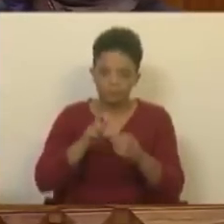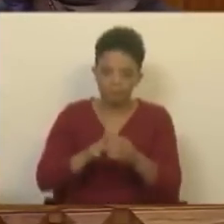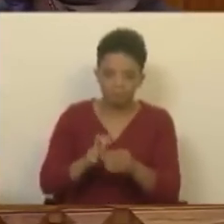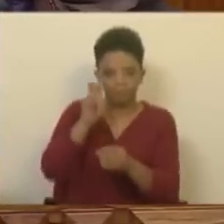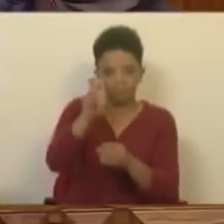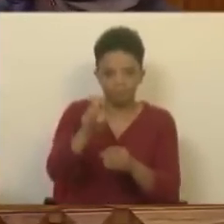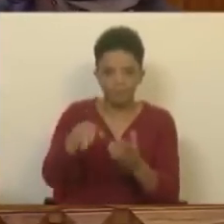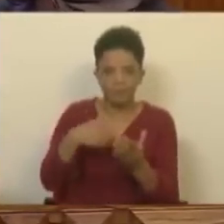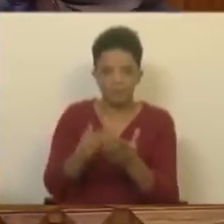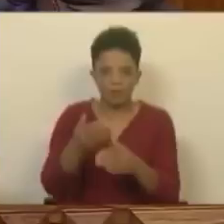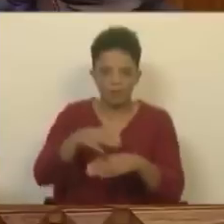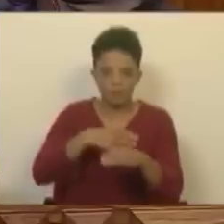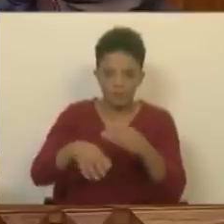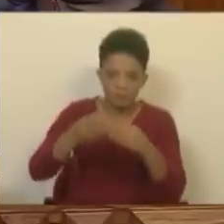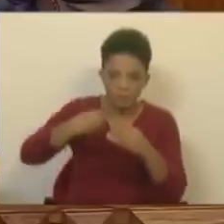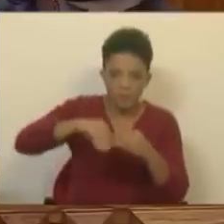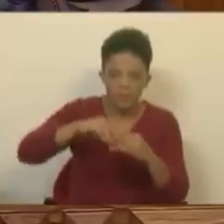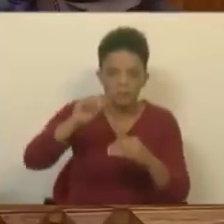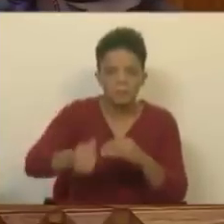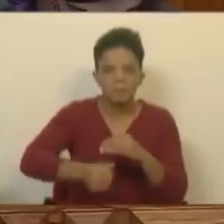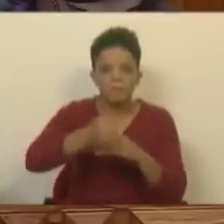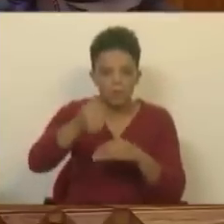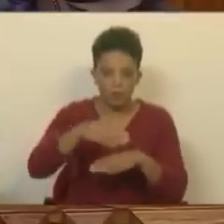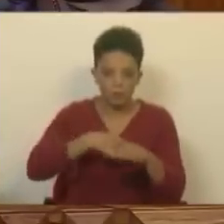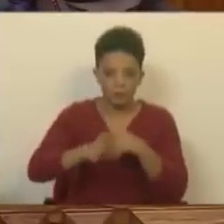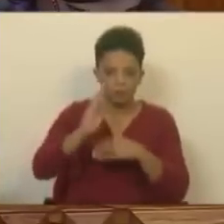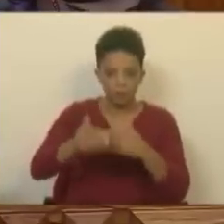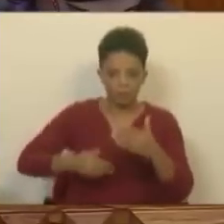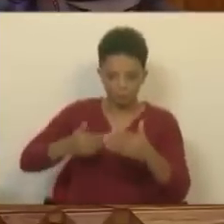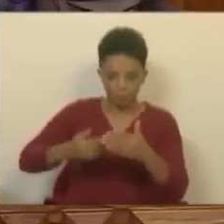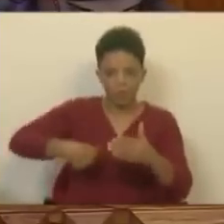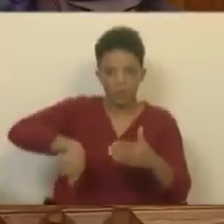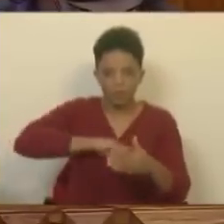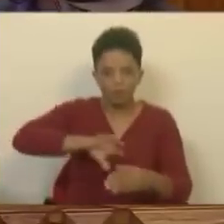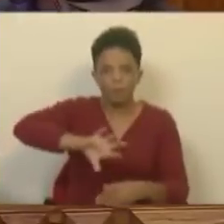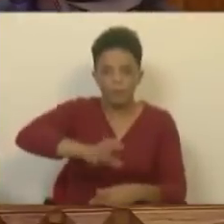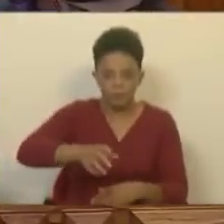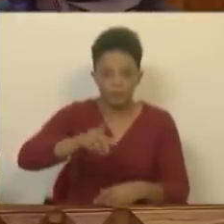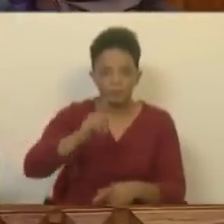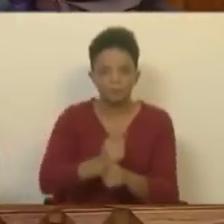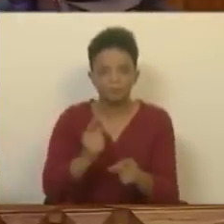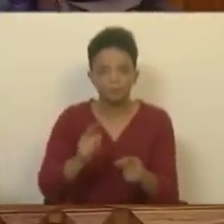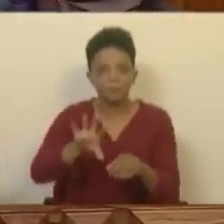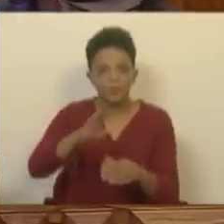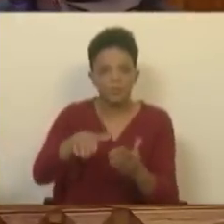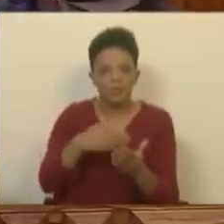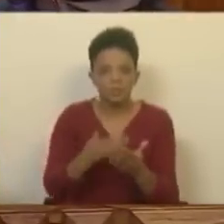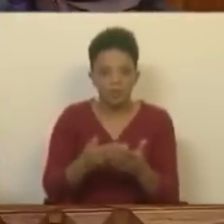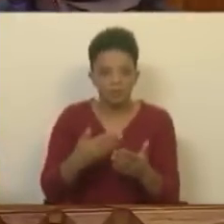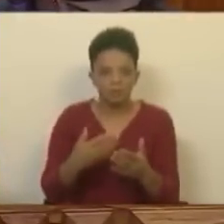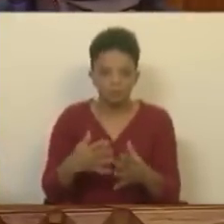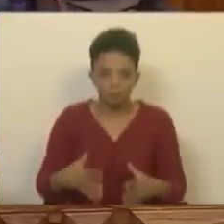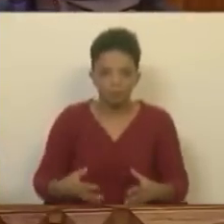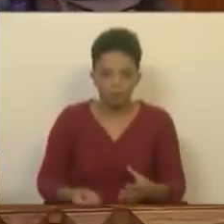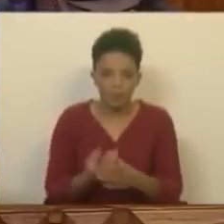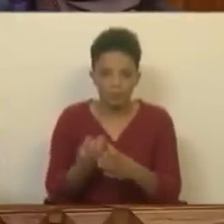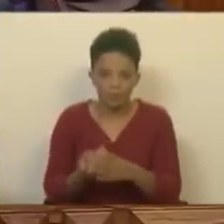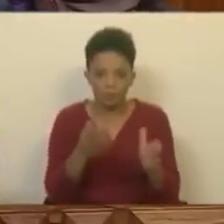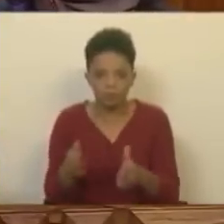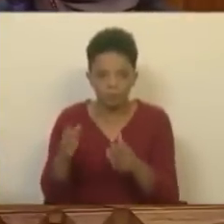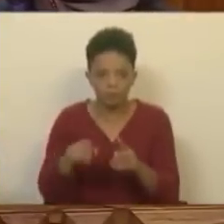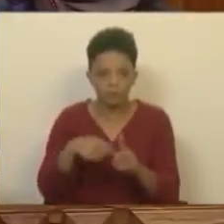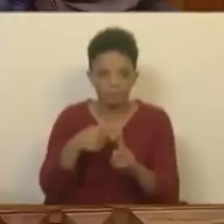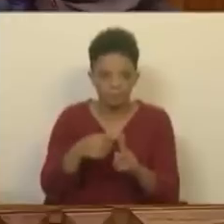nenhum para fazermos mais e melhor do que aquilo que já fizemos nós o país para que o país continue a produzir mais